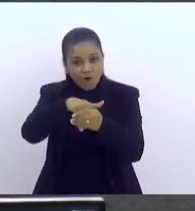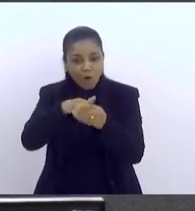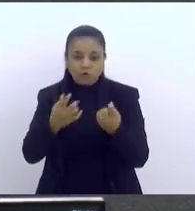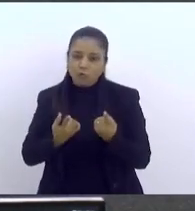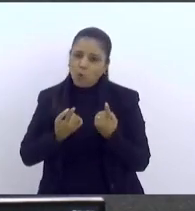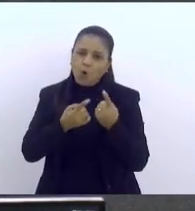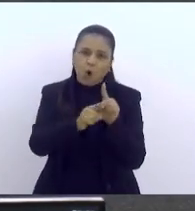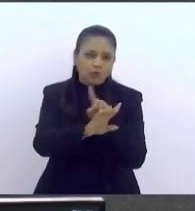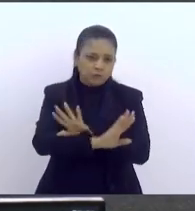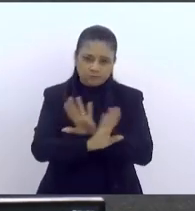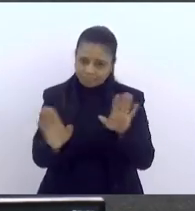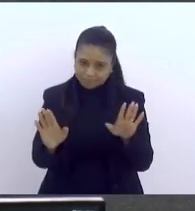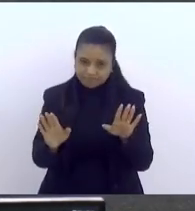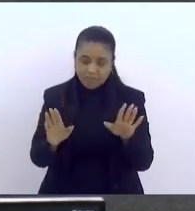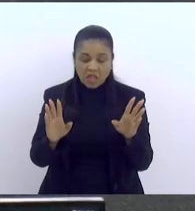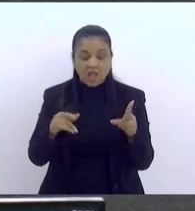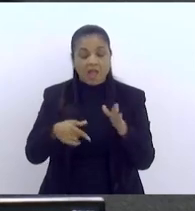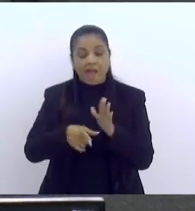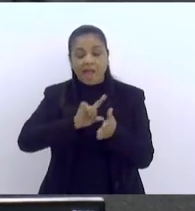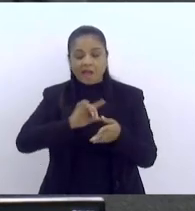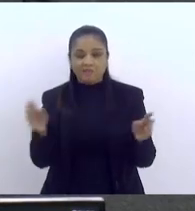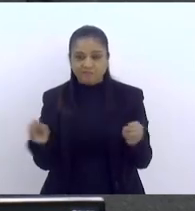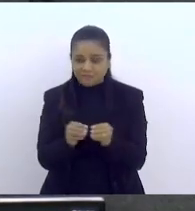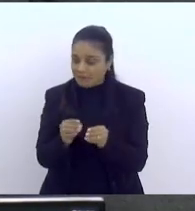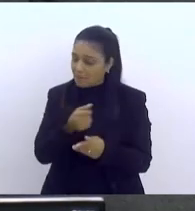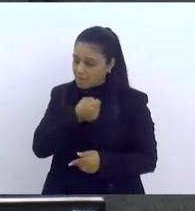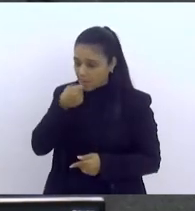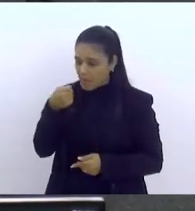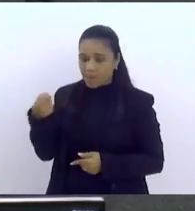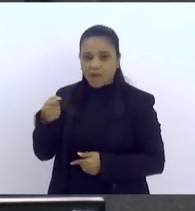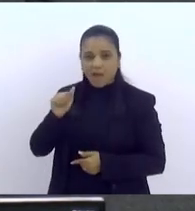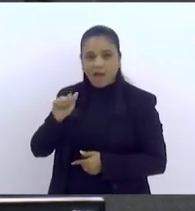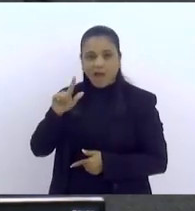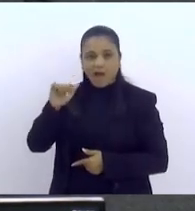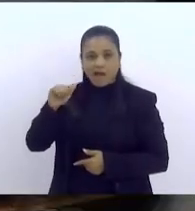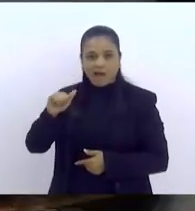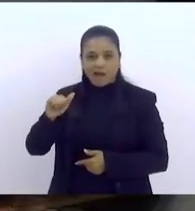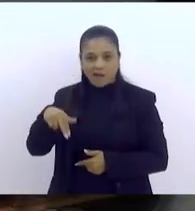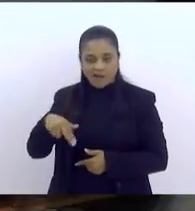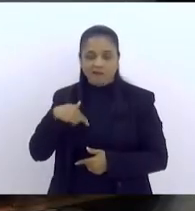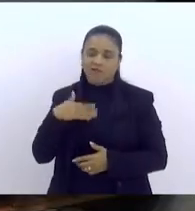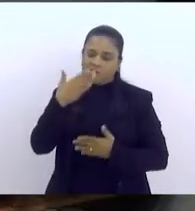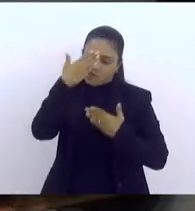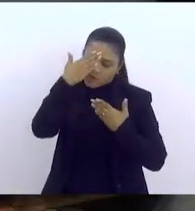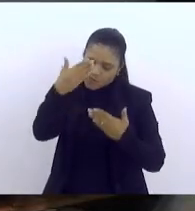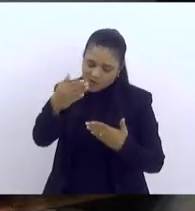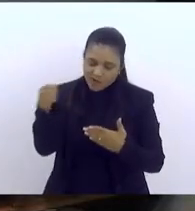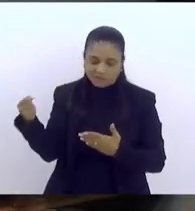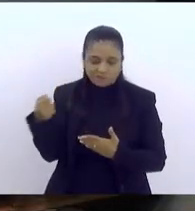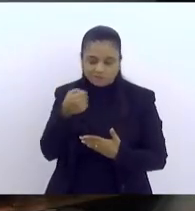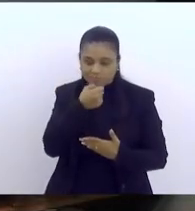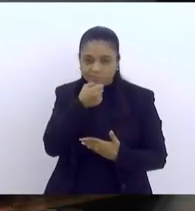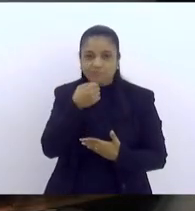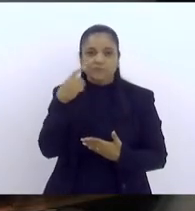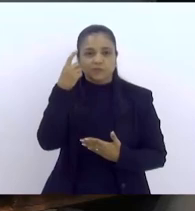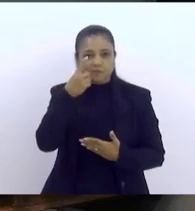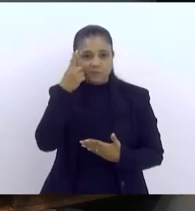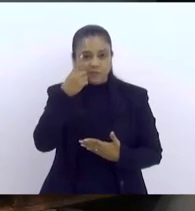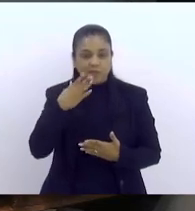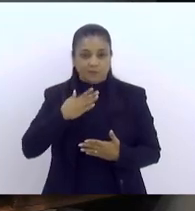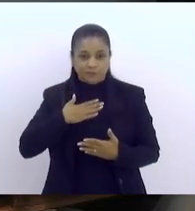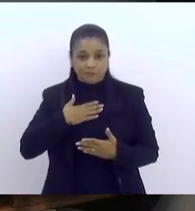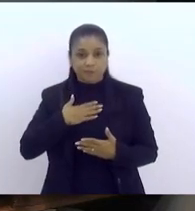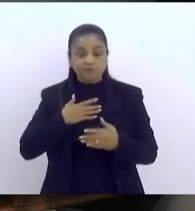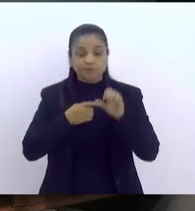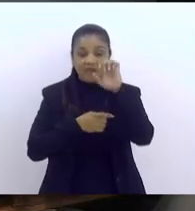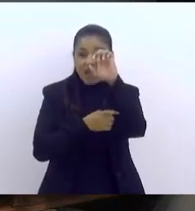de eu finalizar, lhe concedo a parte. Deputado, obrigado pela gentileza de me conceder a parte. Só para dizer que a